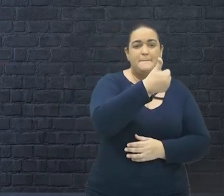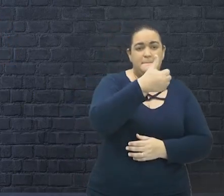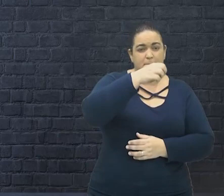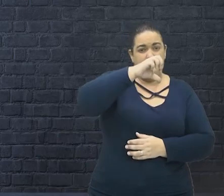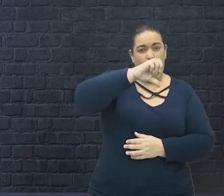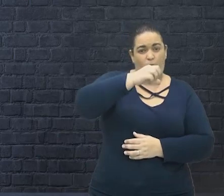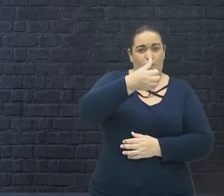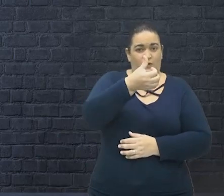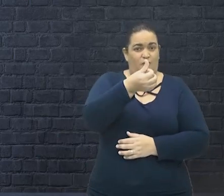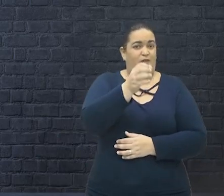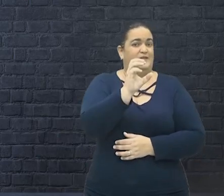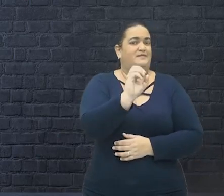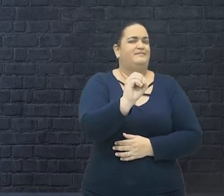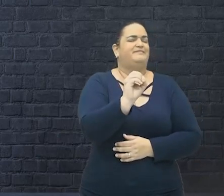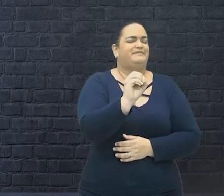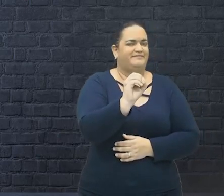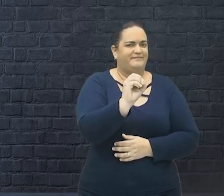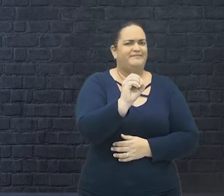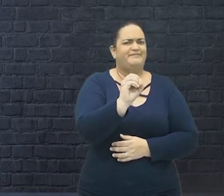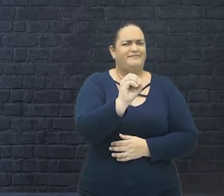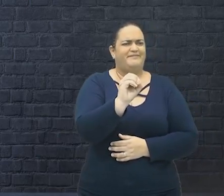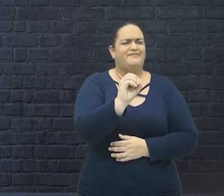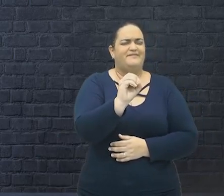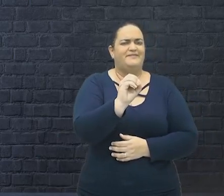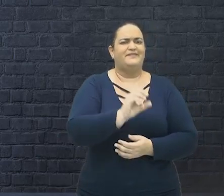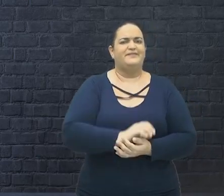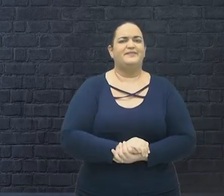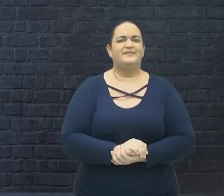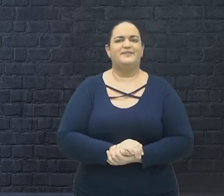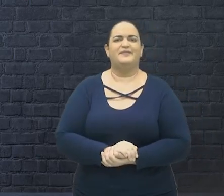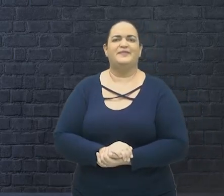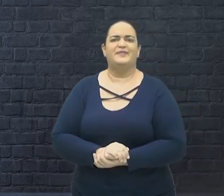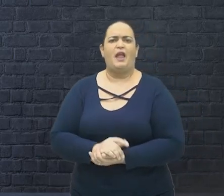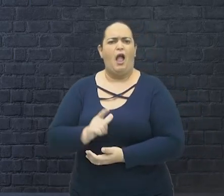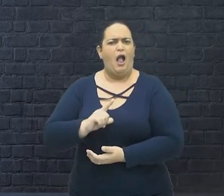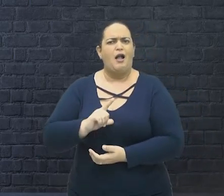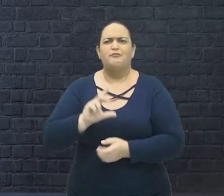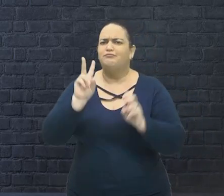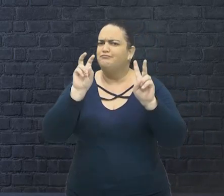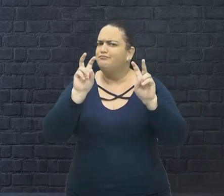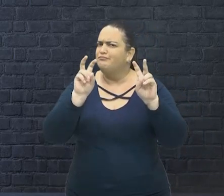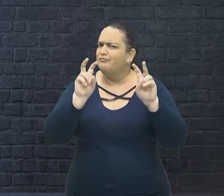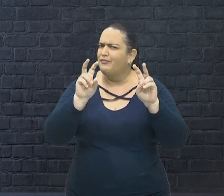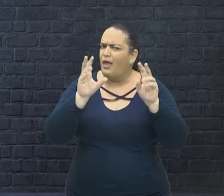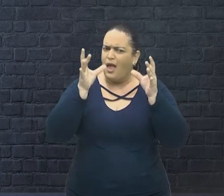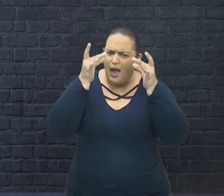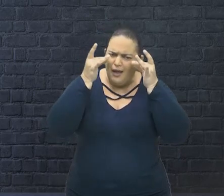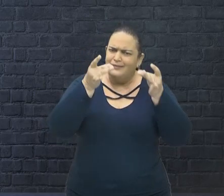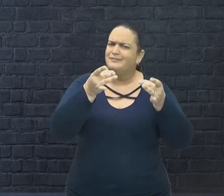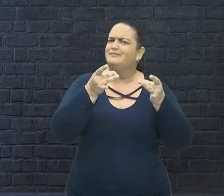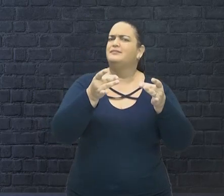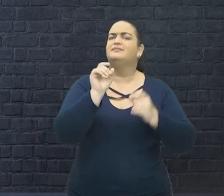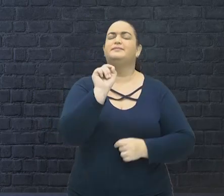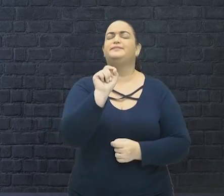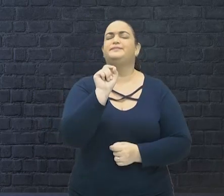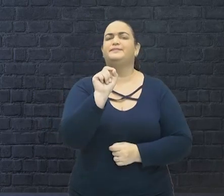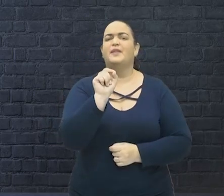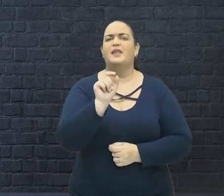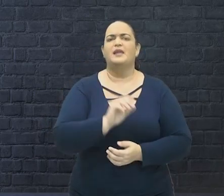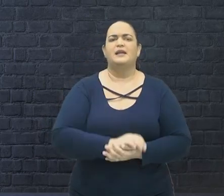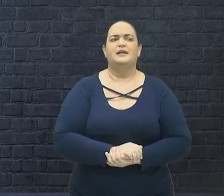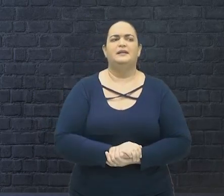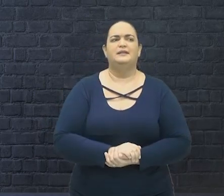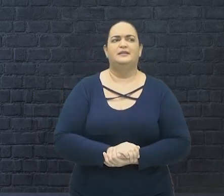Favelada, foi em 1960 e tem uma característica muito